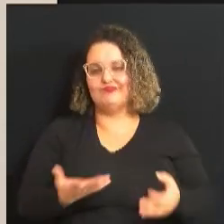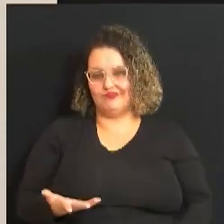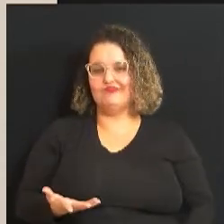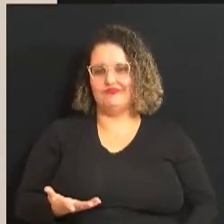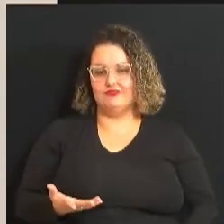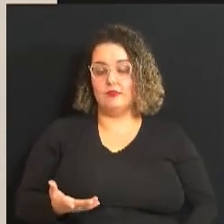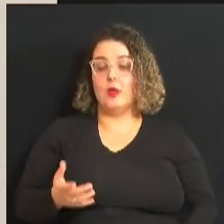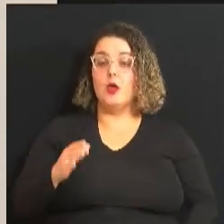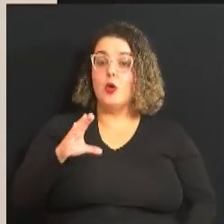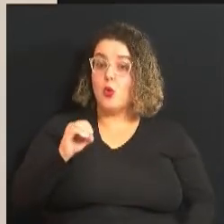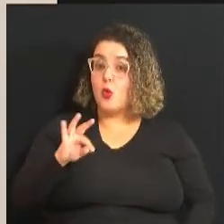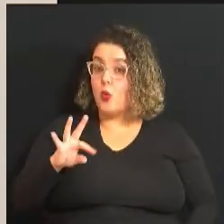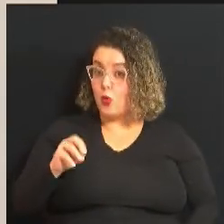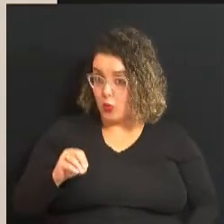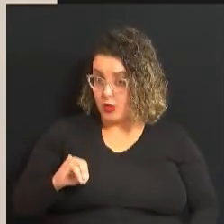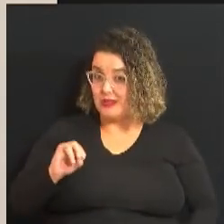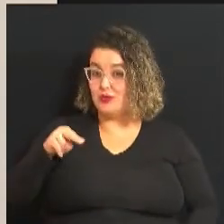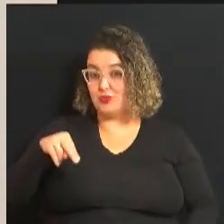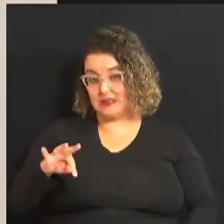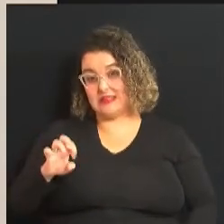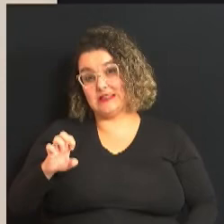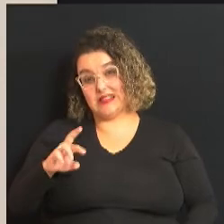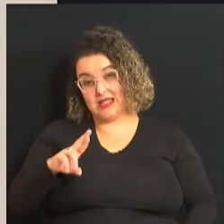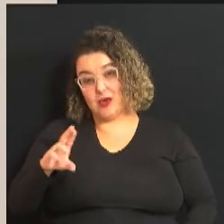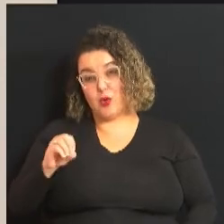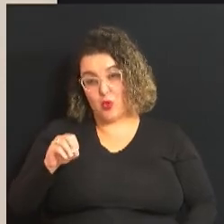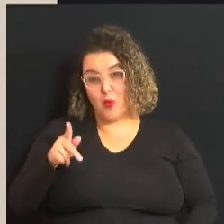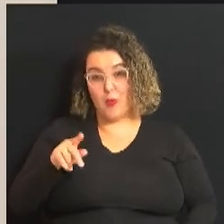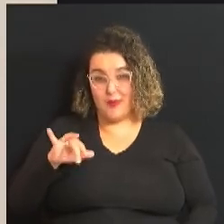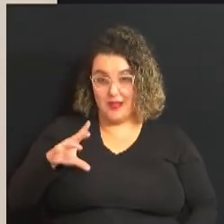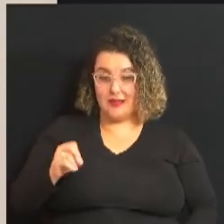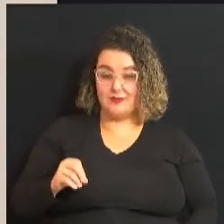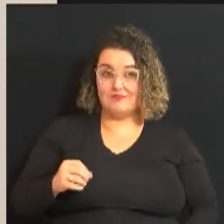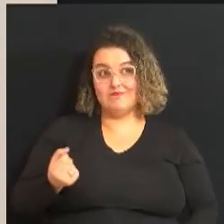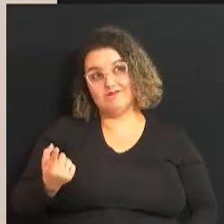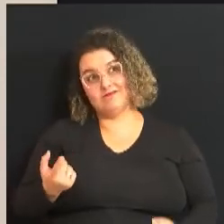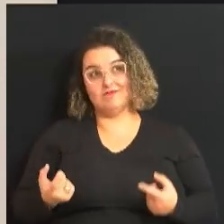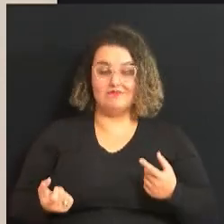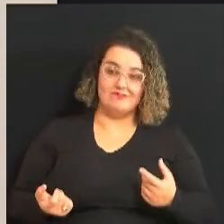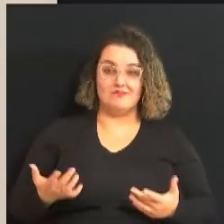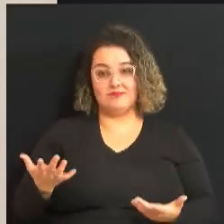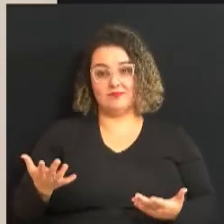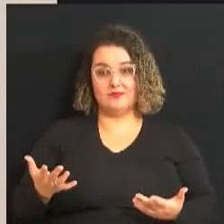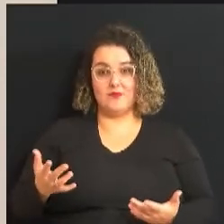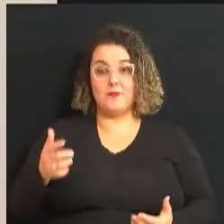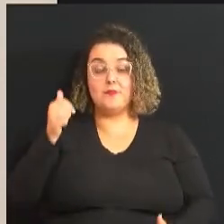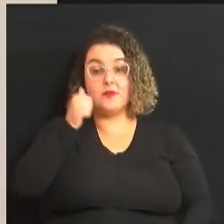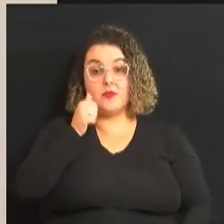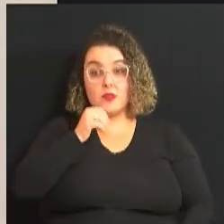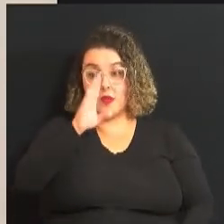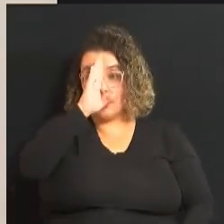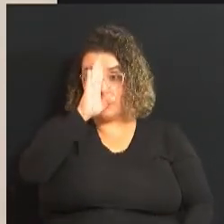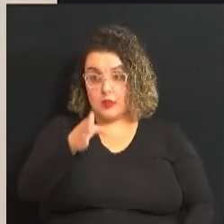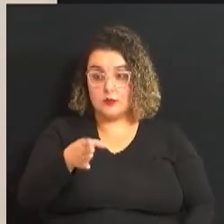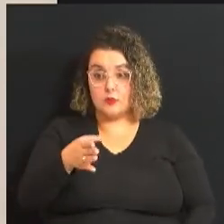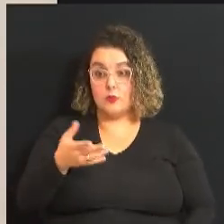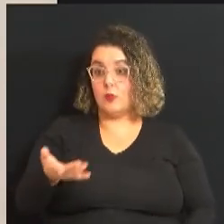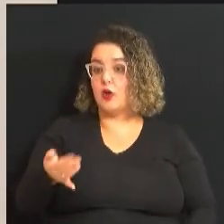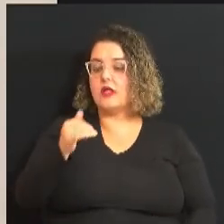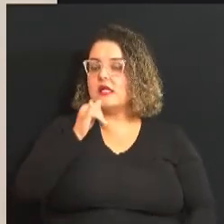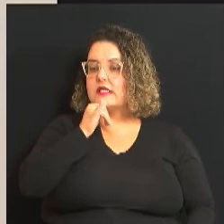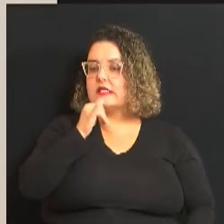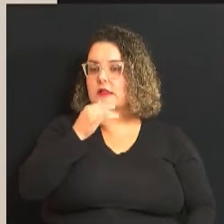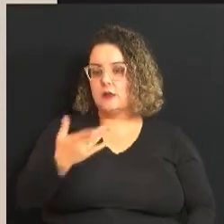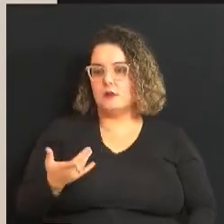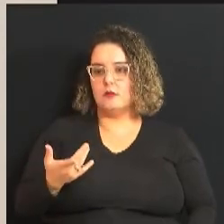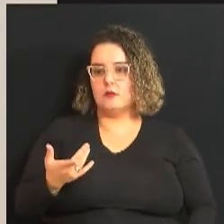interrompido, ele tem alguns aspectos em termos de sexualidade, principalmente feminina, com a questão de